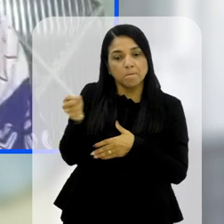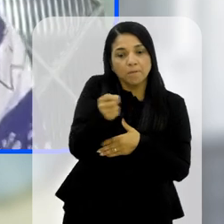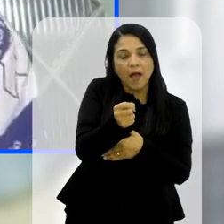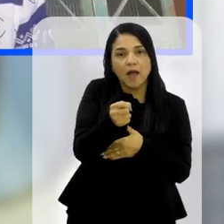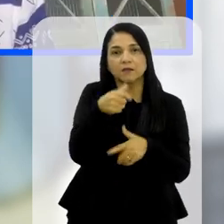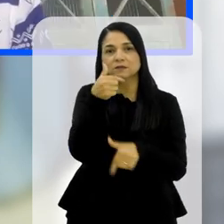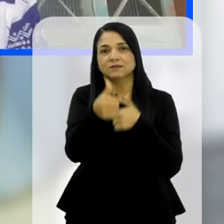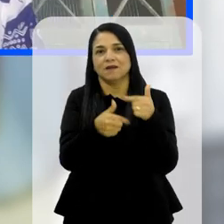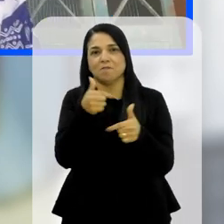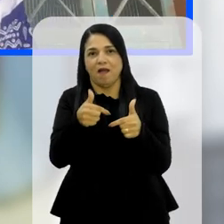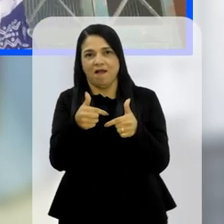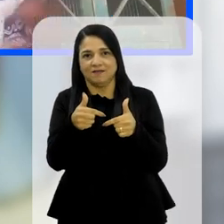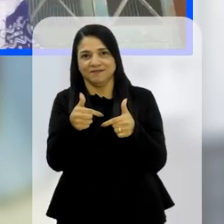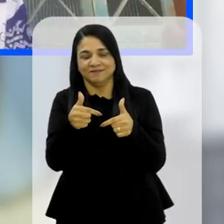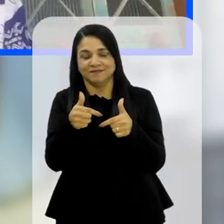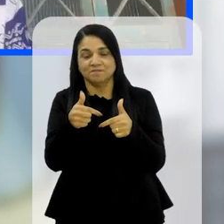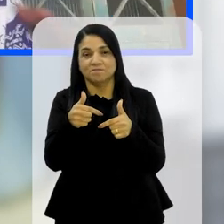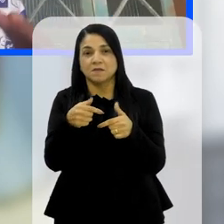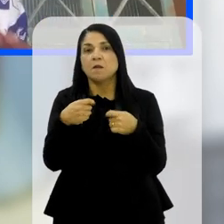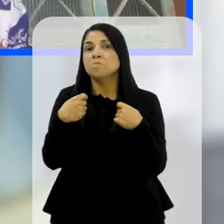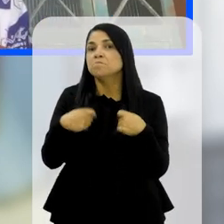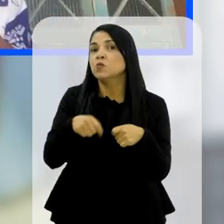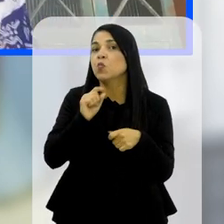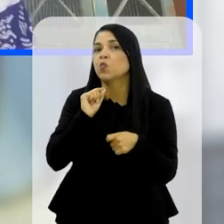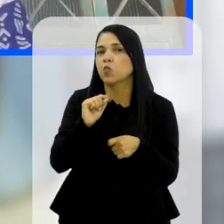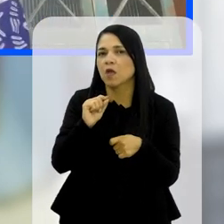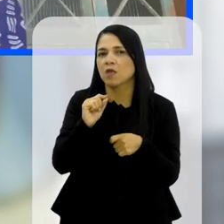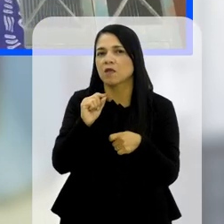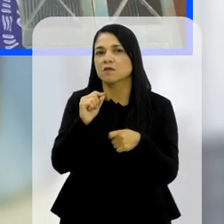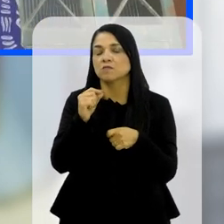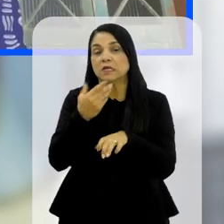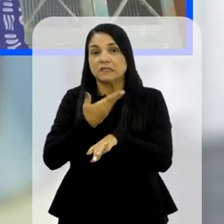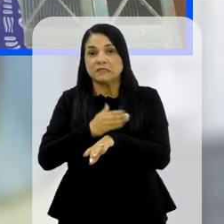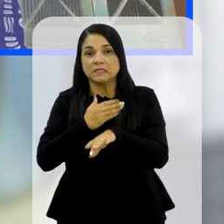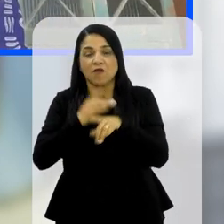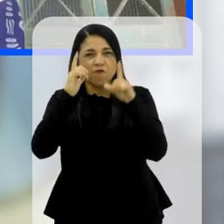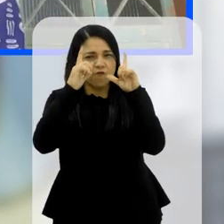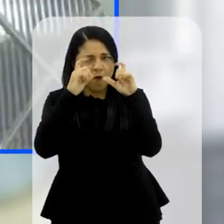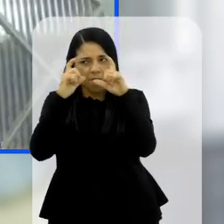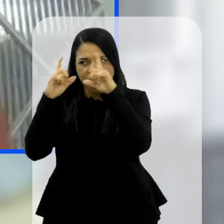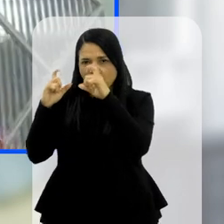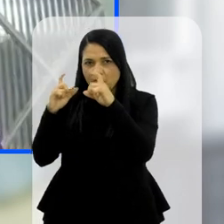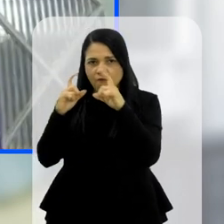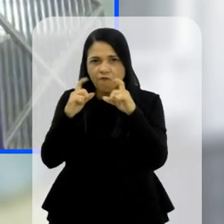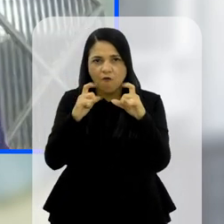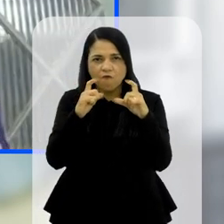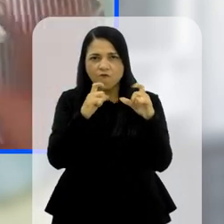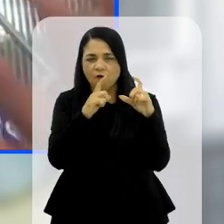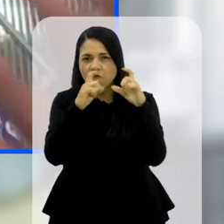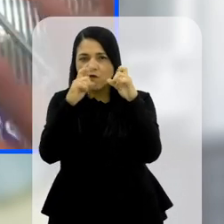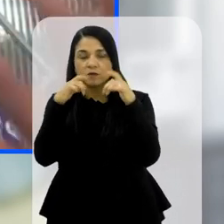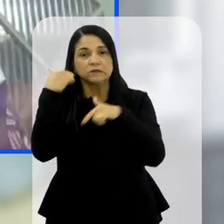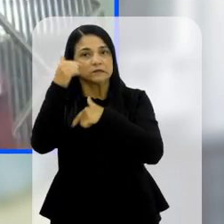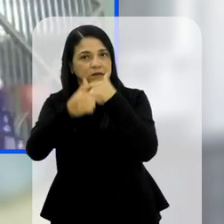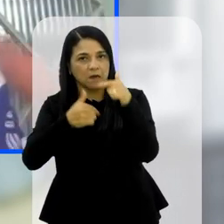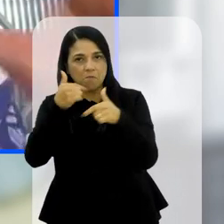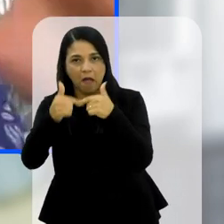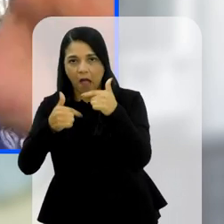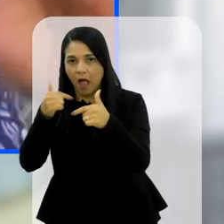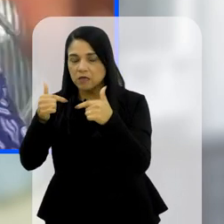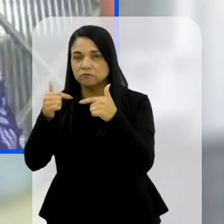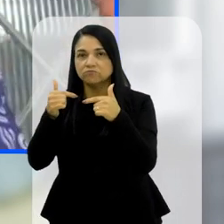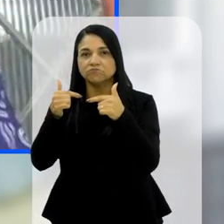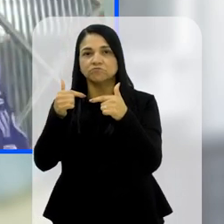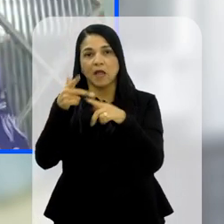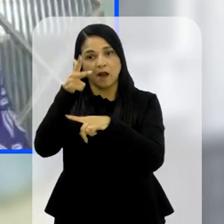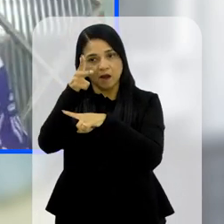vai entrar no mercado de trabalho? Ele precisa ter um ensaio fotográfico que mostre ele e a destreza dele